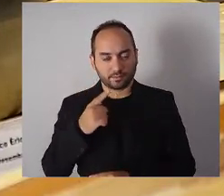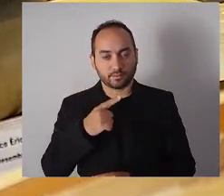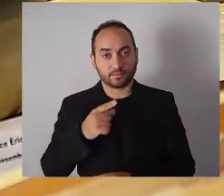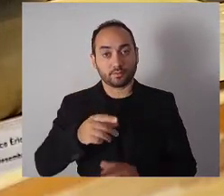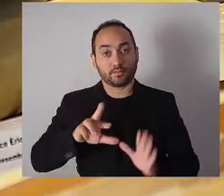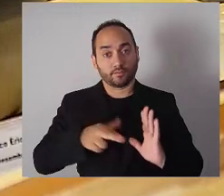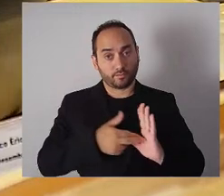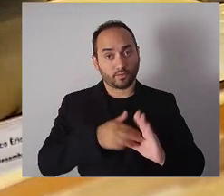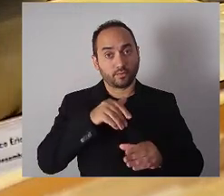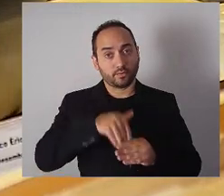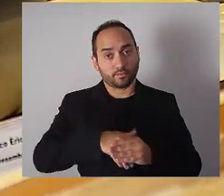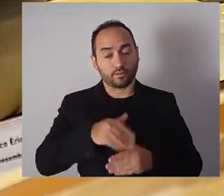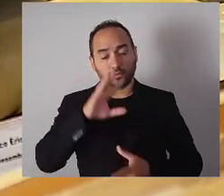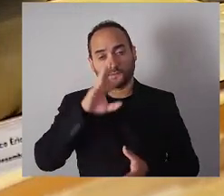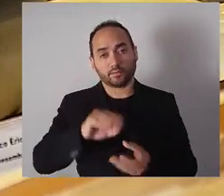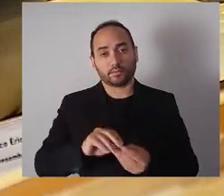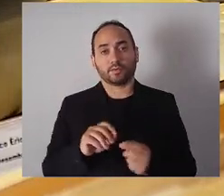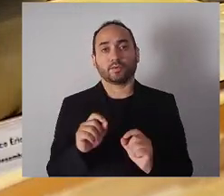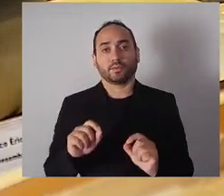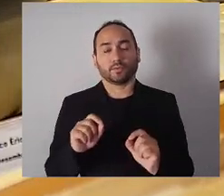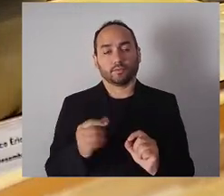relatório, esta corte entendeu que